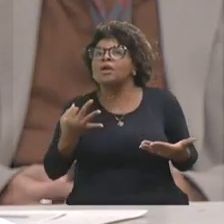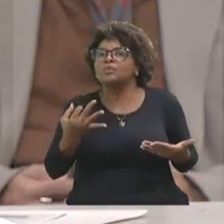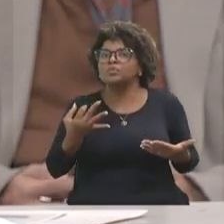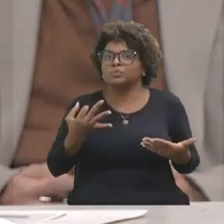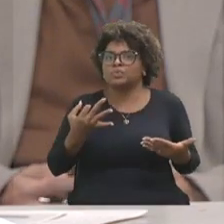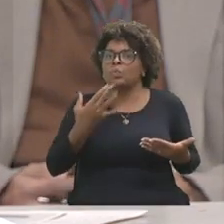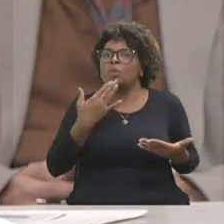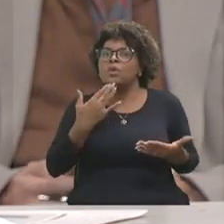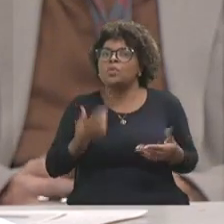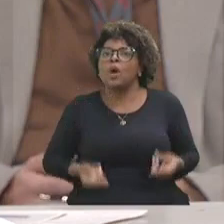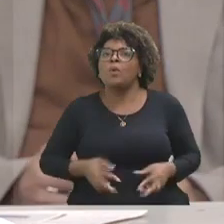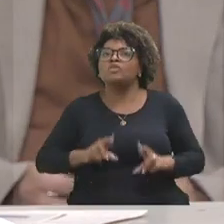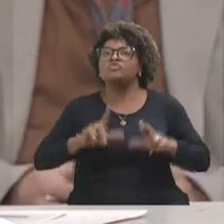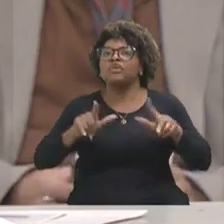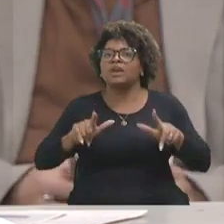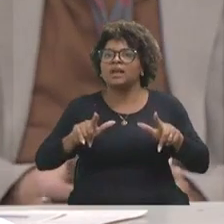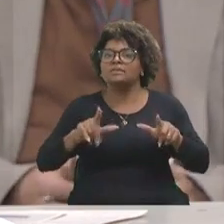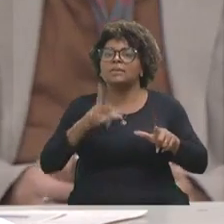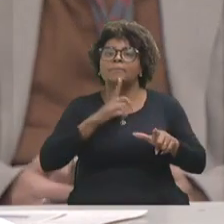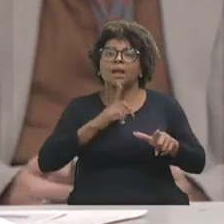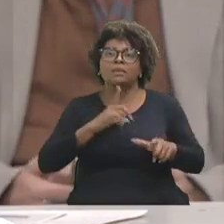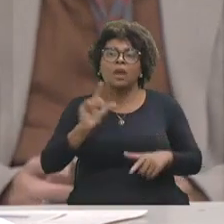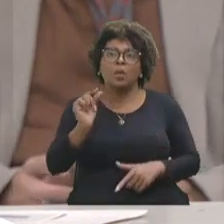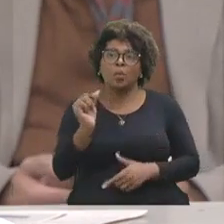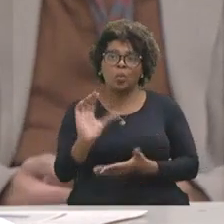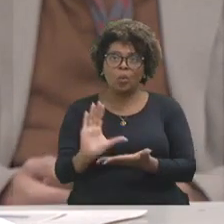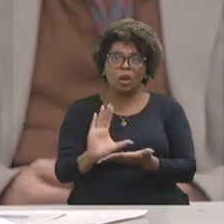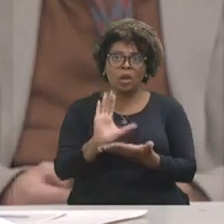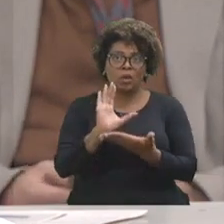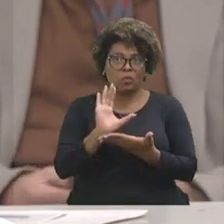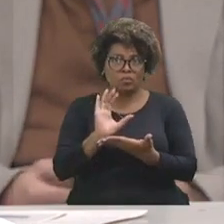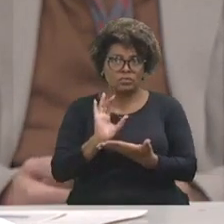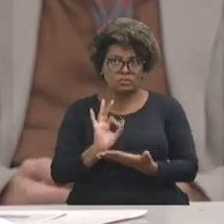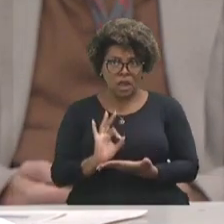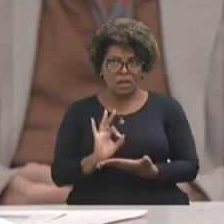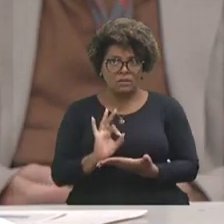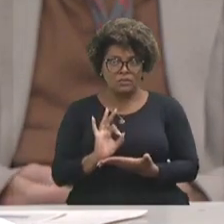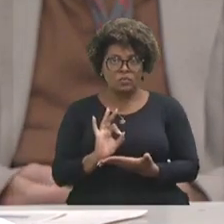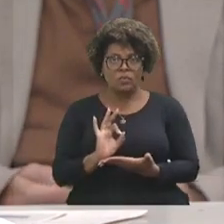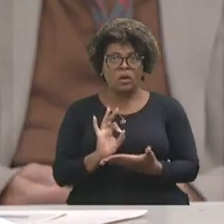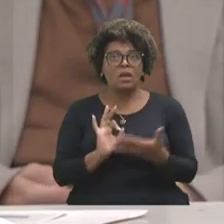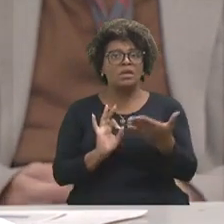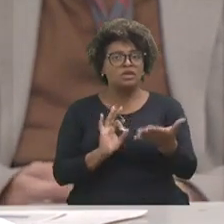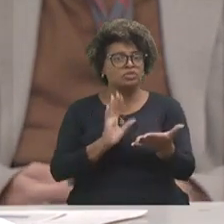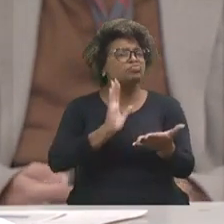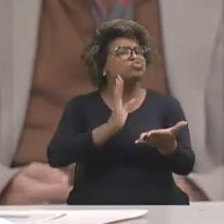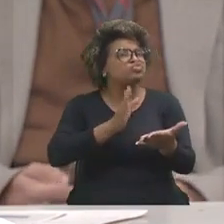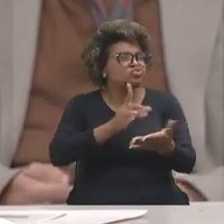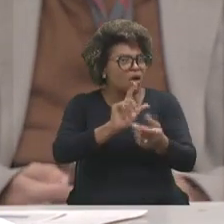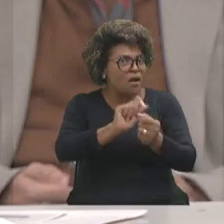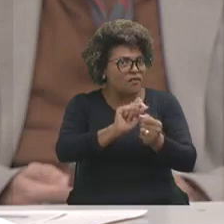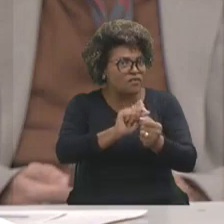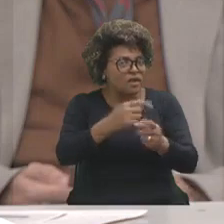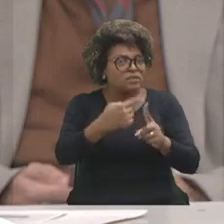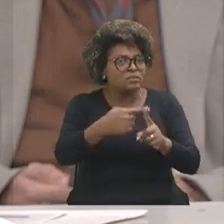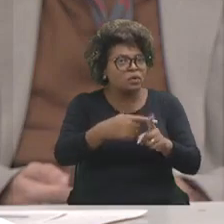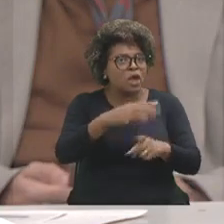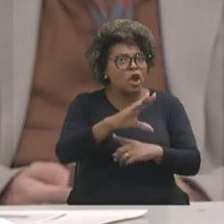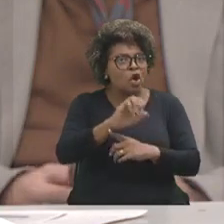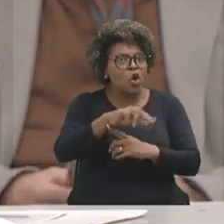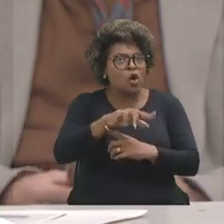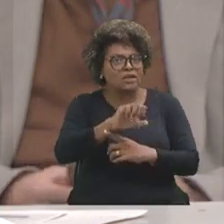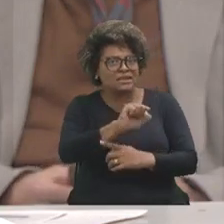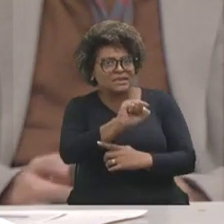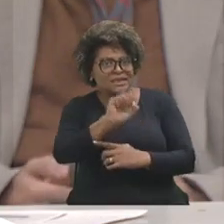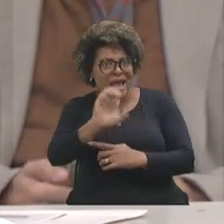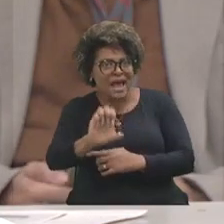e vi um recurso ponto é o nosso posicionamento e foi atendido né porque o recurso Inicial que o conaz e conazemos colocaram